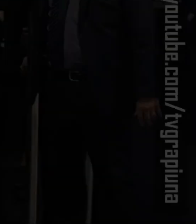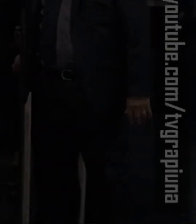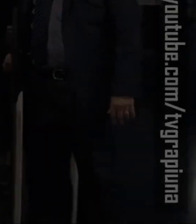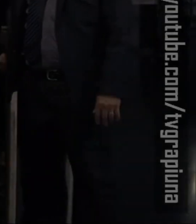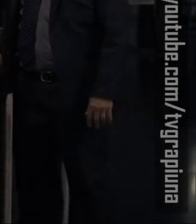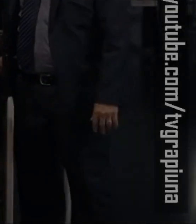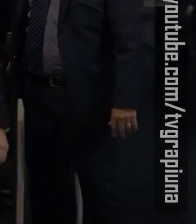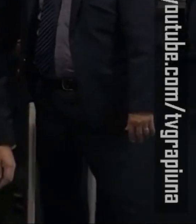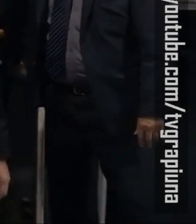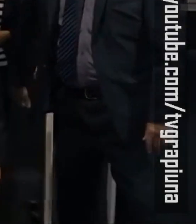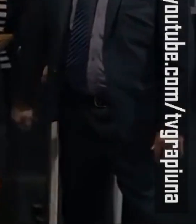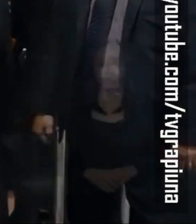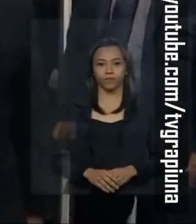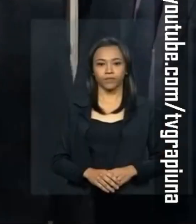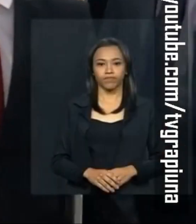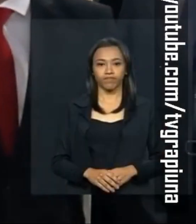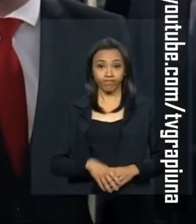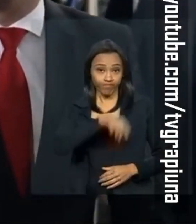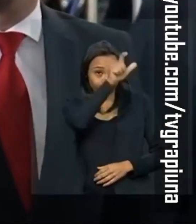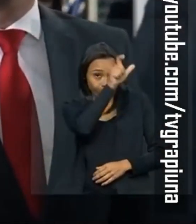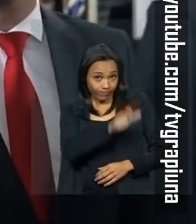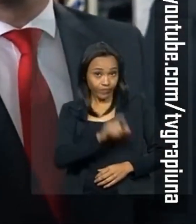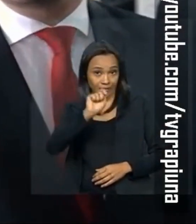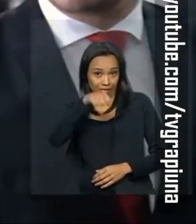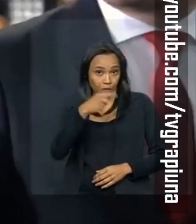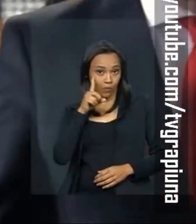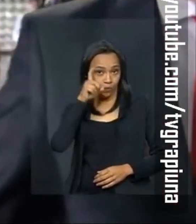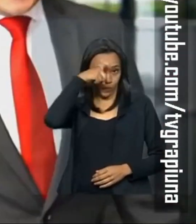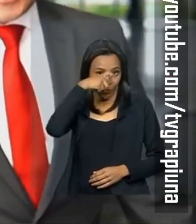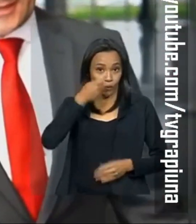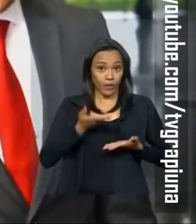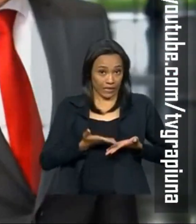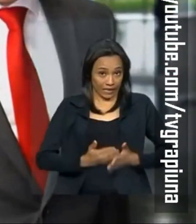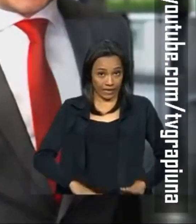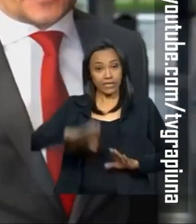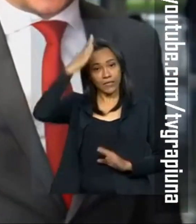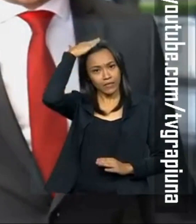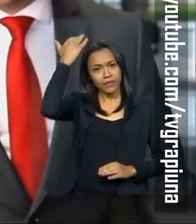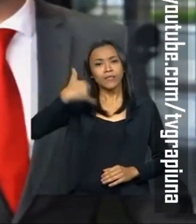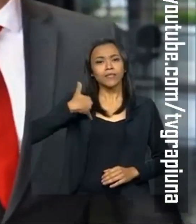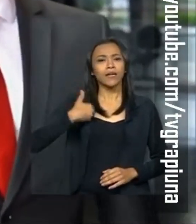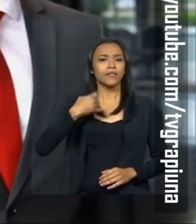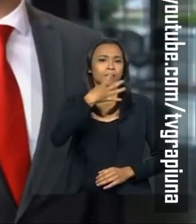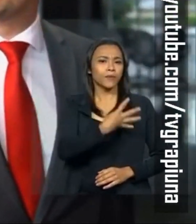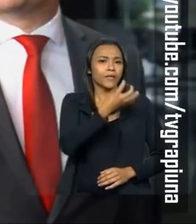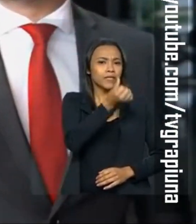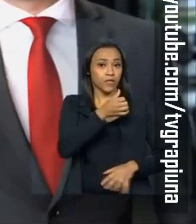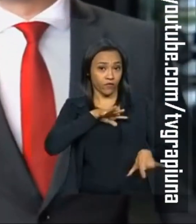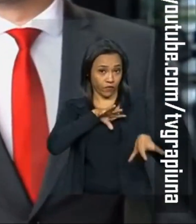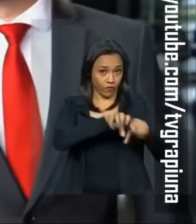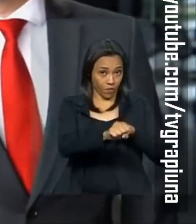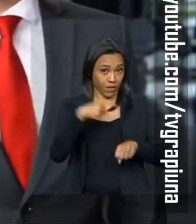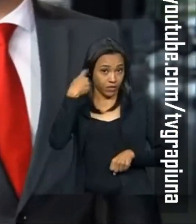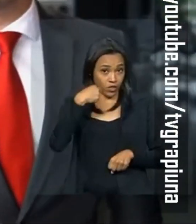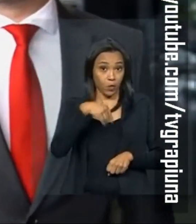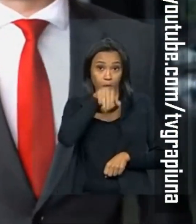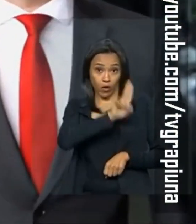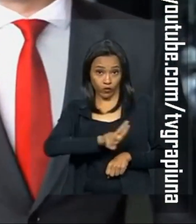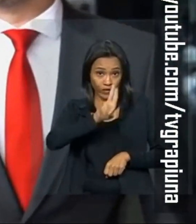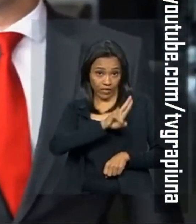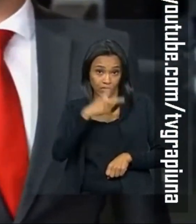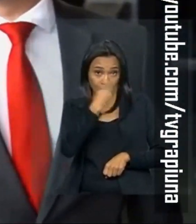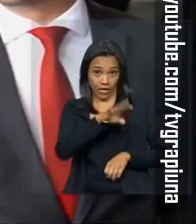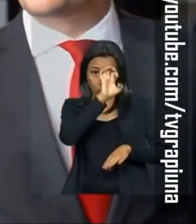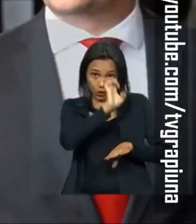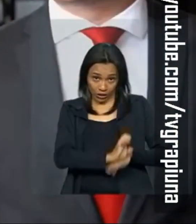e o ministro da justiça sérgio moro classificou como ilegal o movimento de policiais militares no